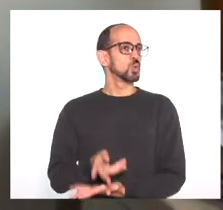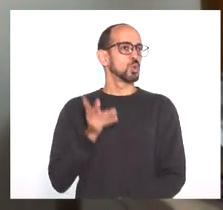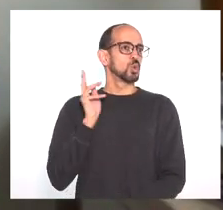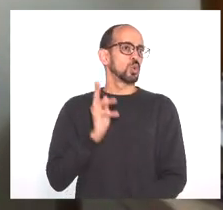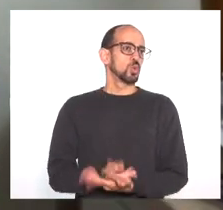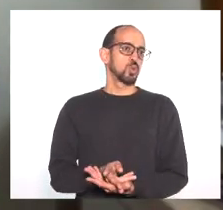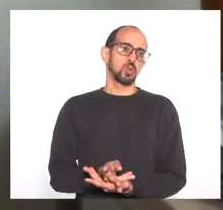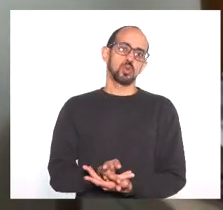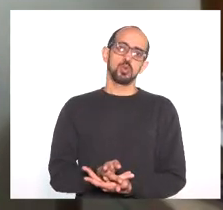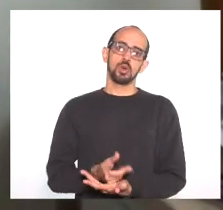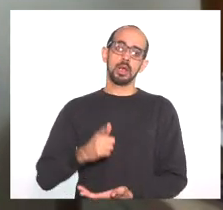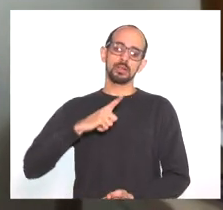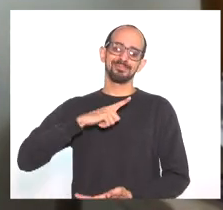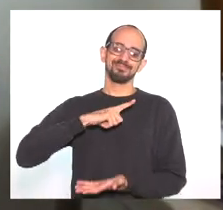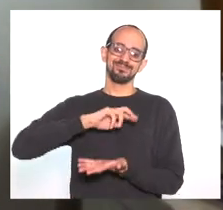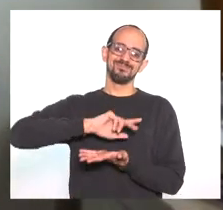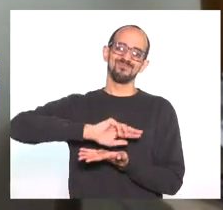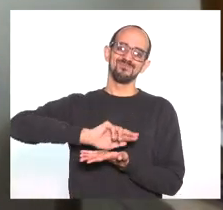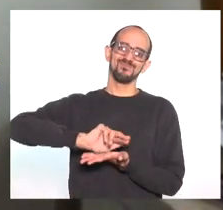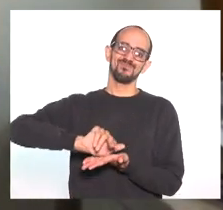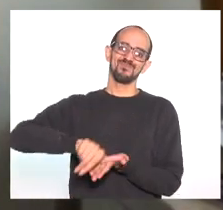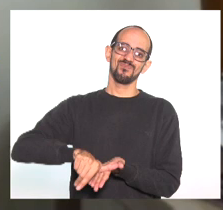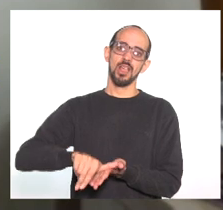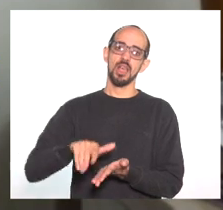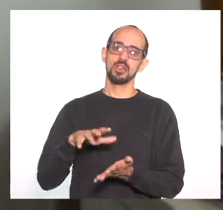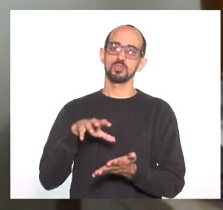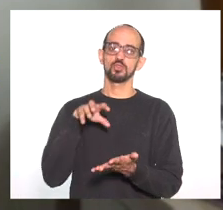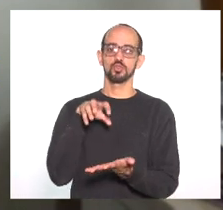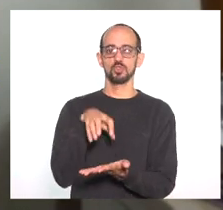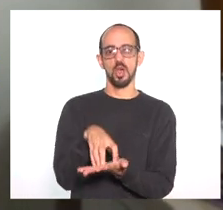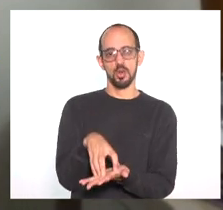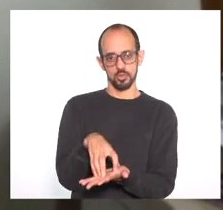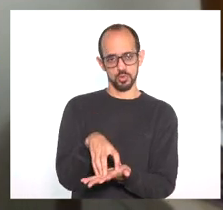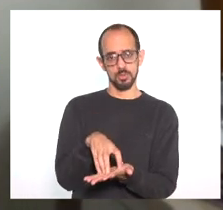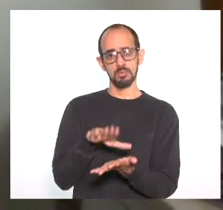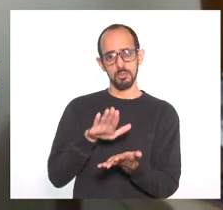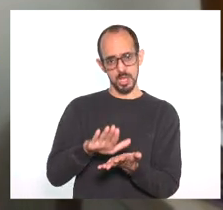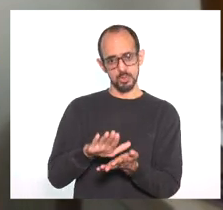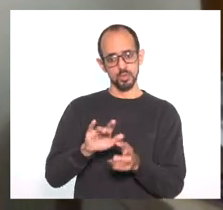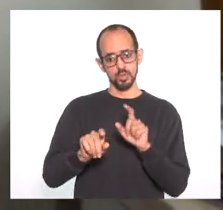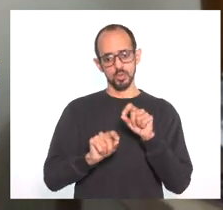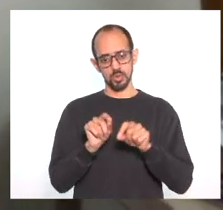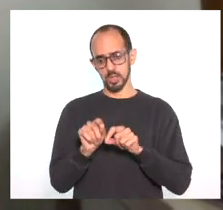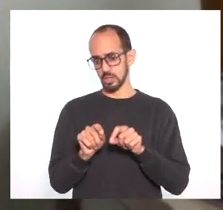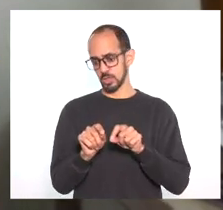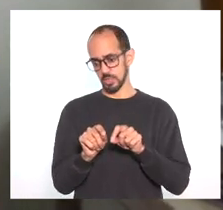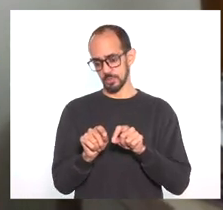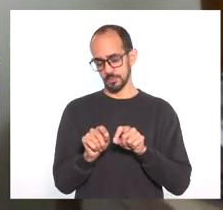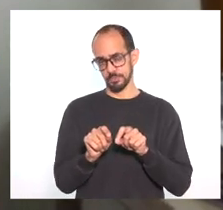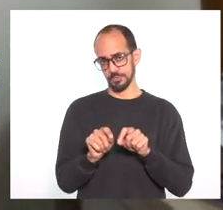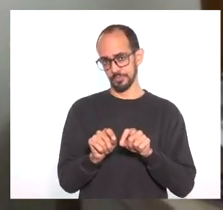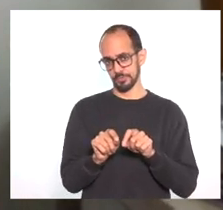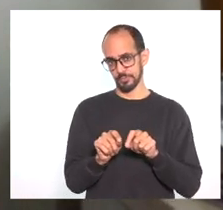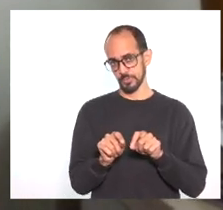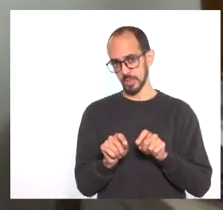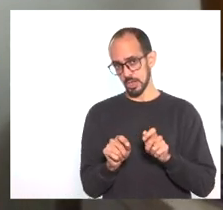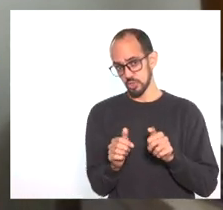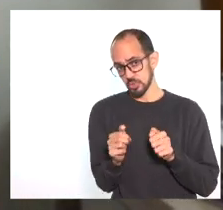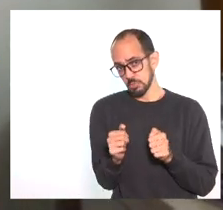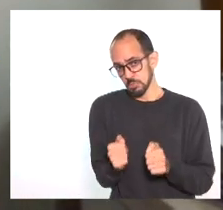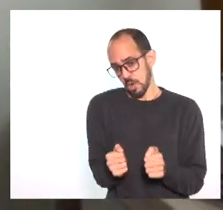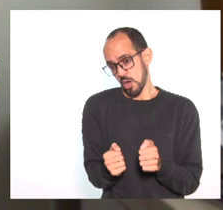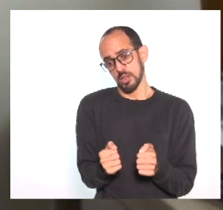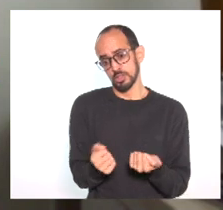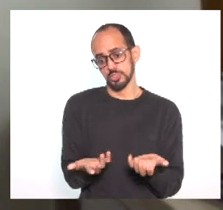muitas instâncias decisórias. Mas nada impede, deputada Célia Jordão, que a gente